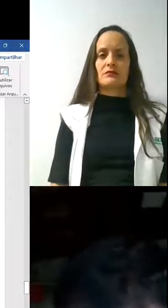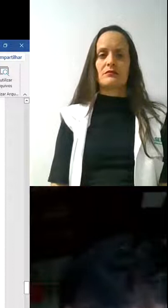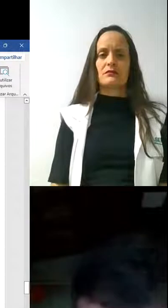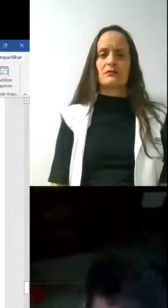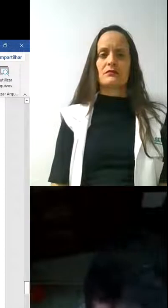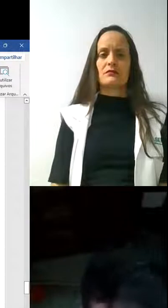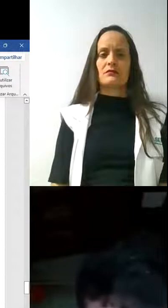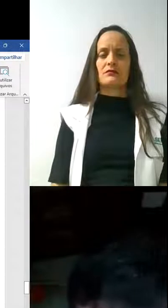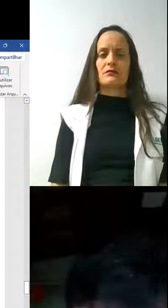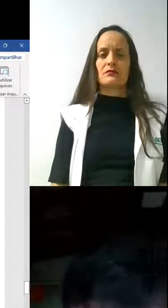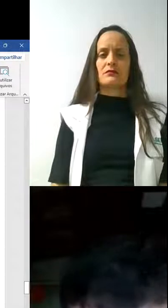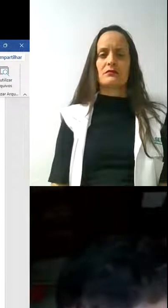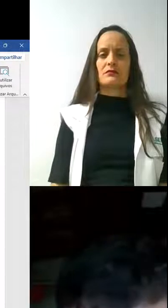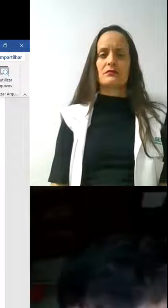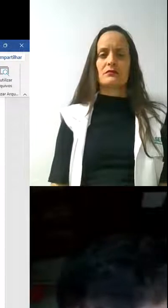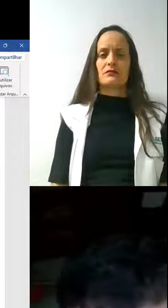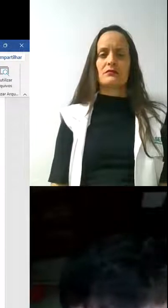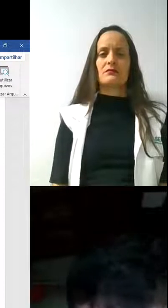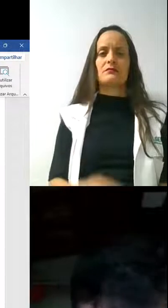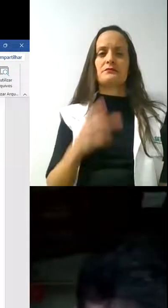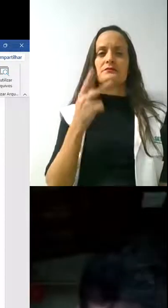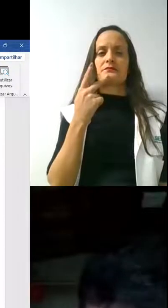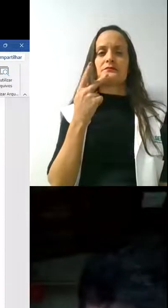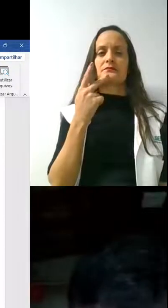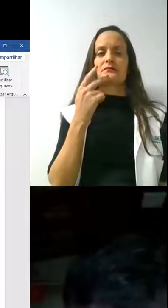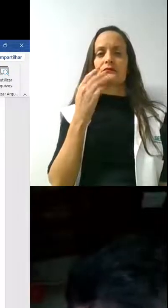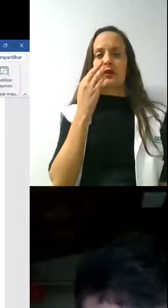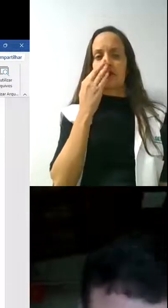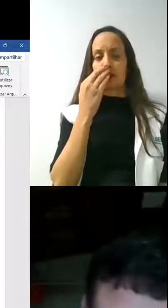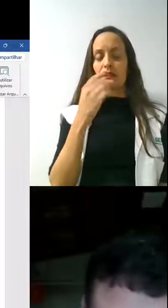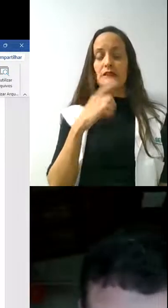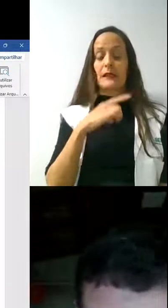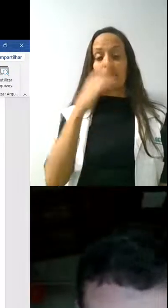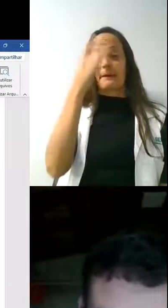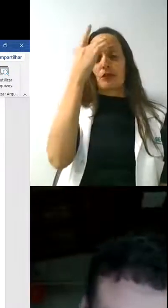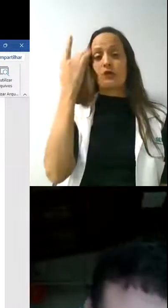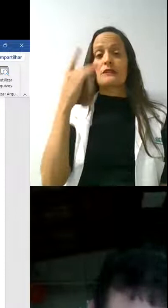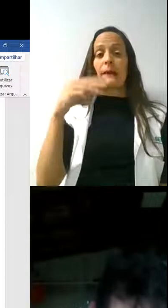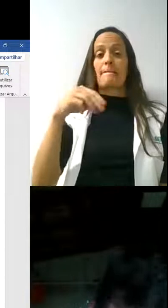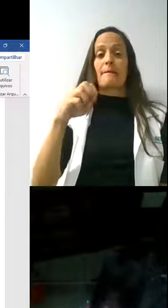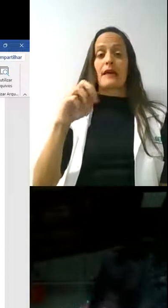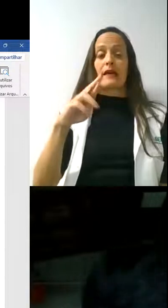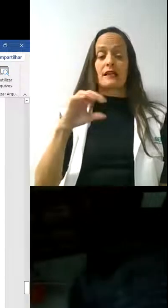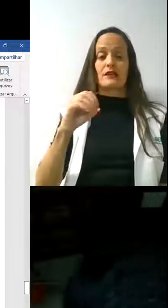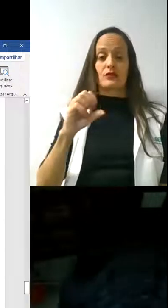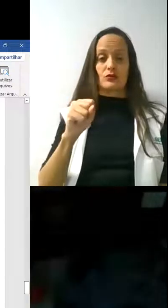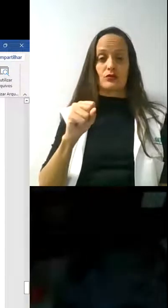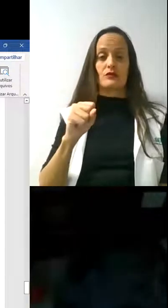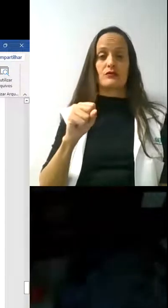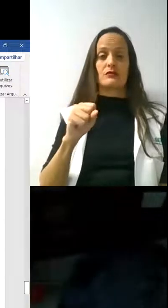o senhor está em metro, né? Então você está reduzindo a escala. Quando você vai diminuindo a escala, tipo assim,